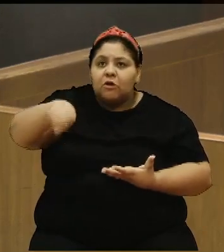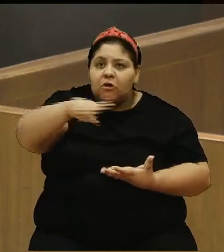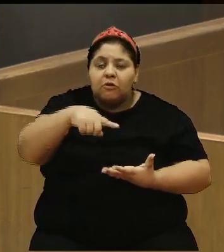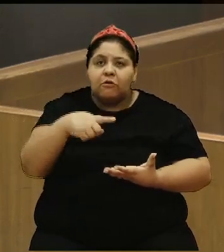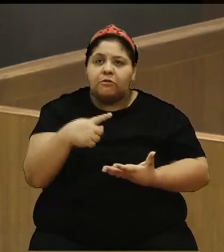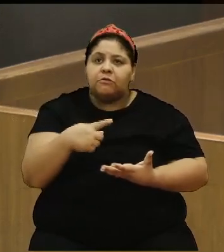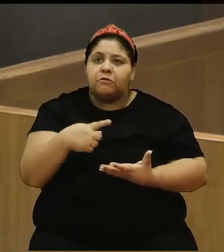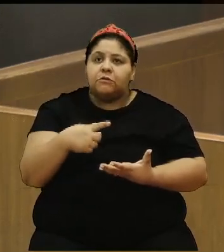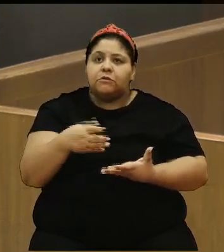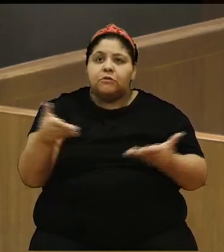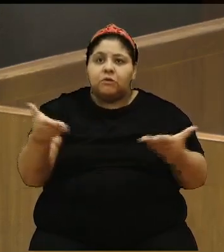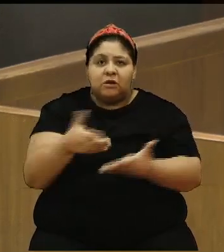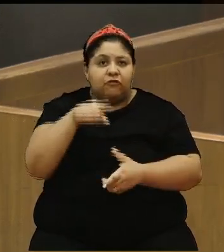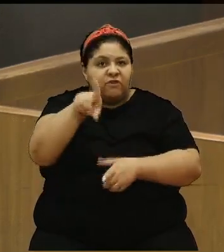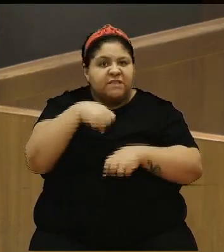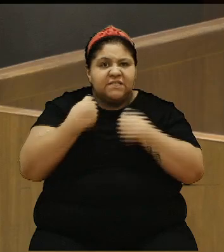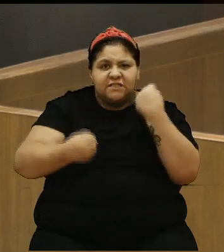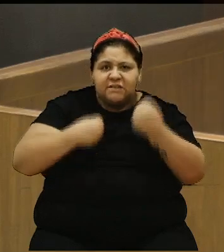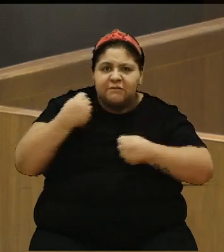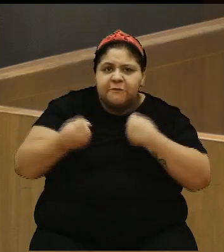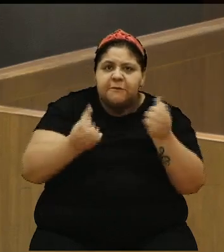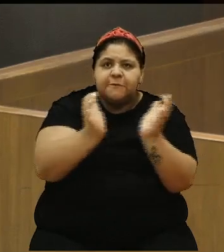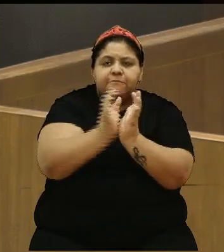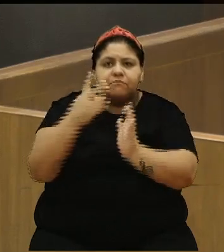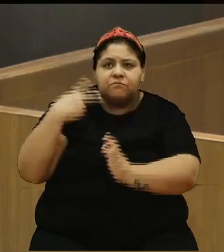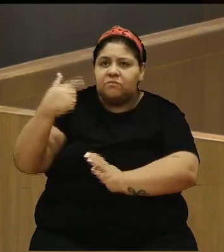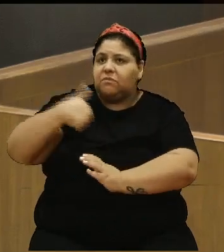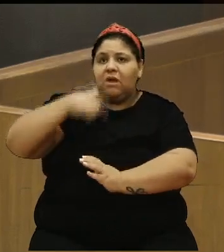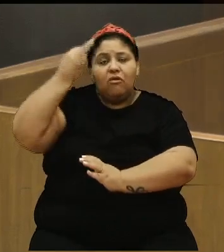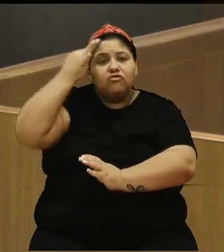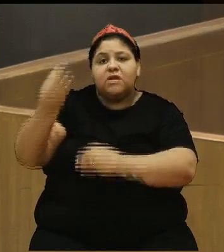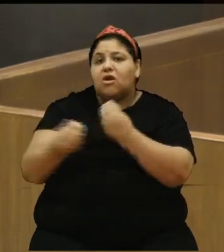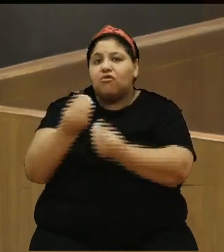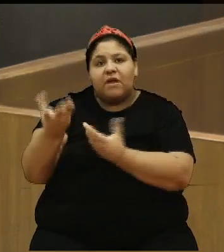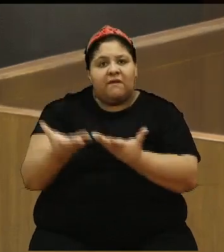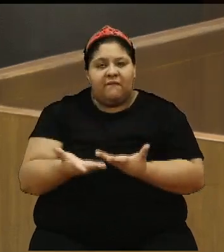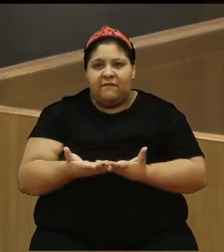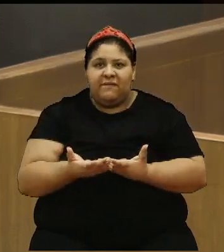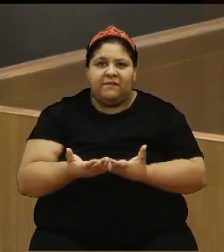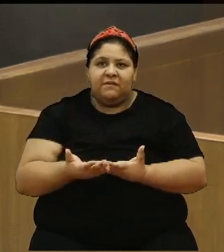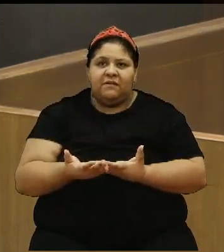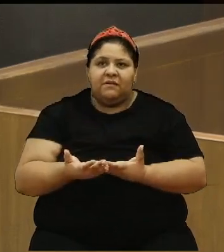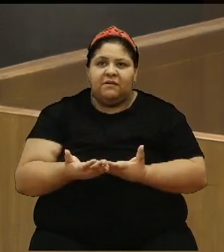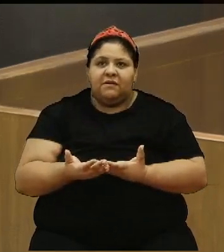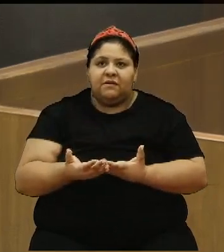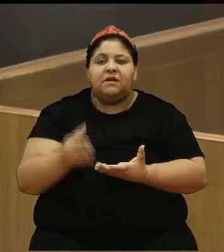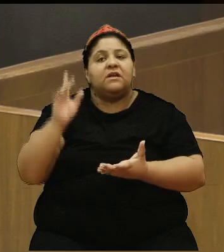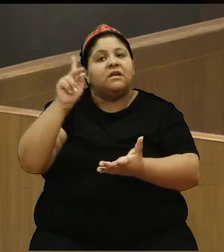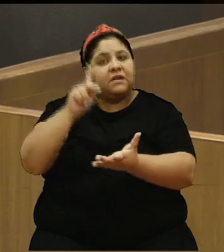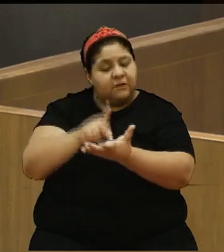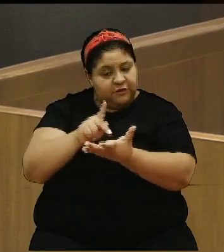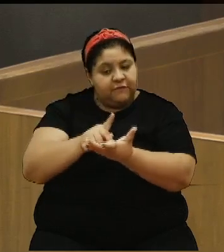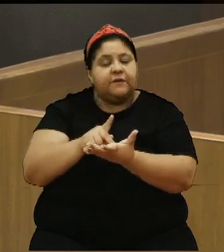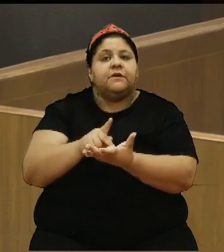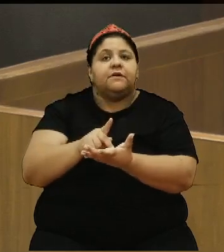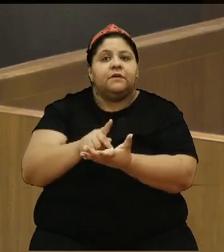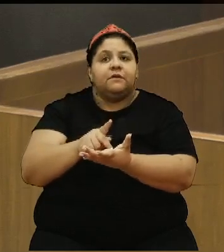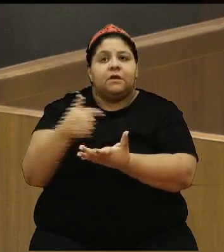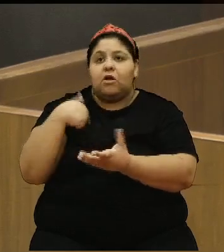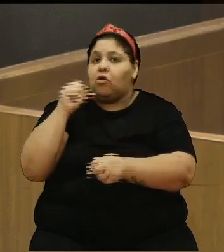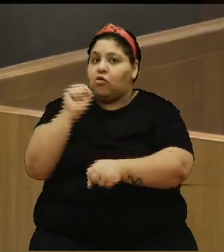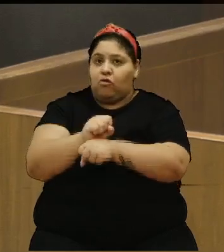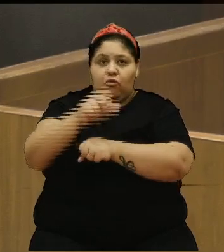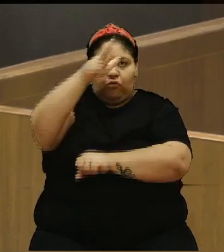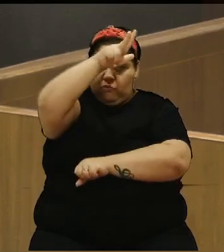não deixou vocês indignados, nobres colegas, eu não sei o que mais vai nos deixar. De fato, essa eu não esperava